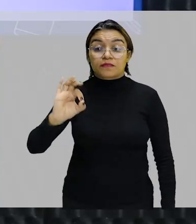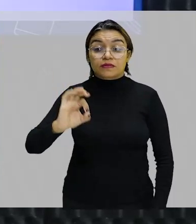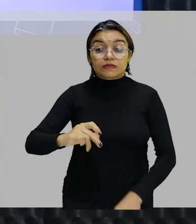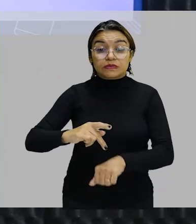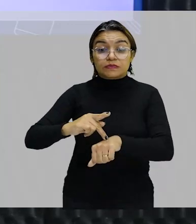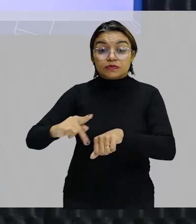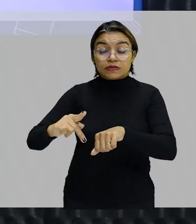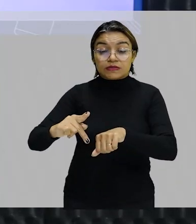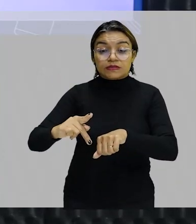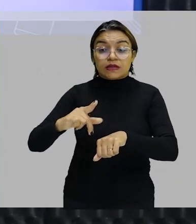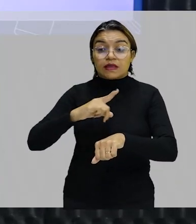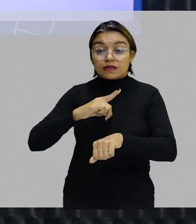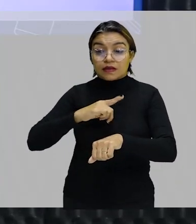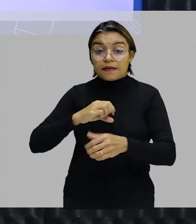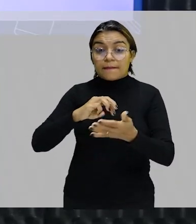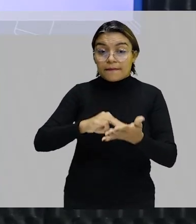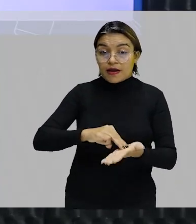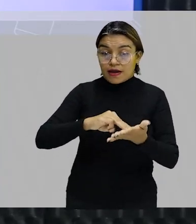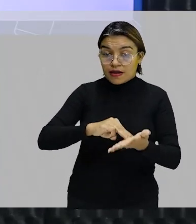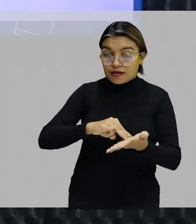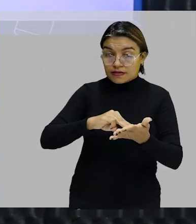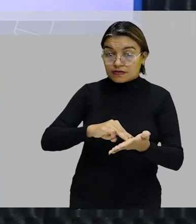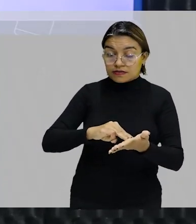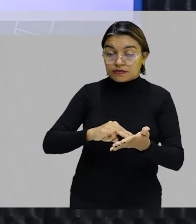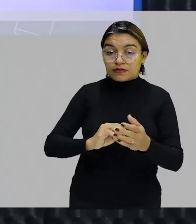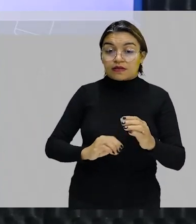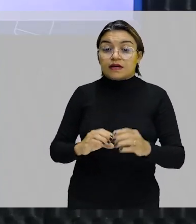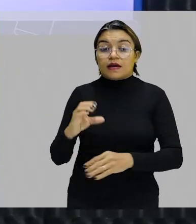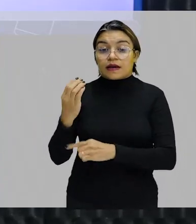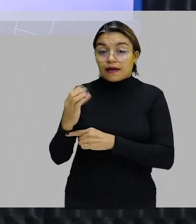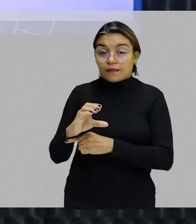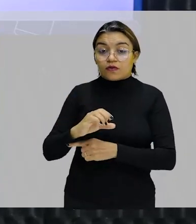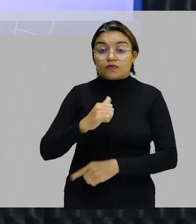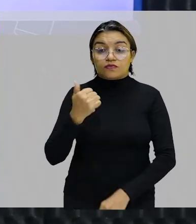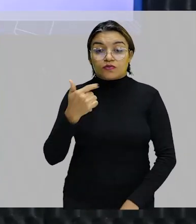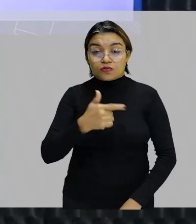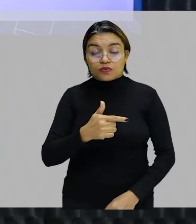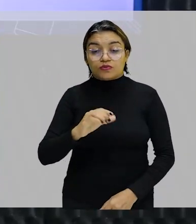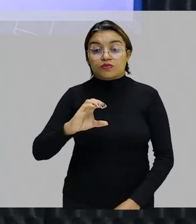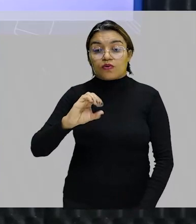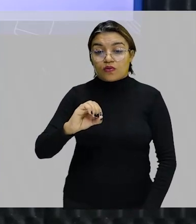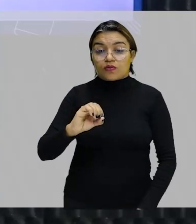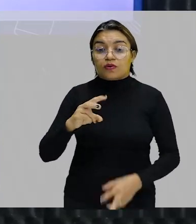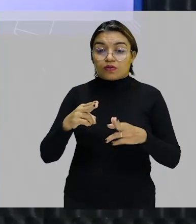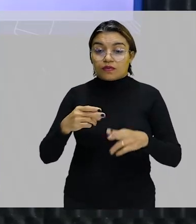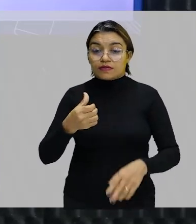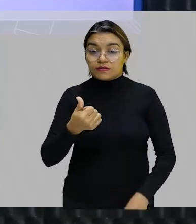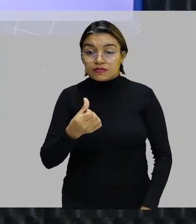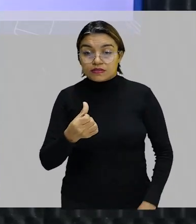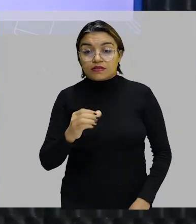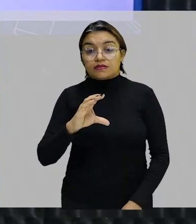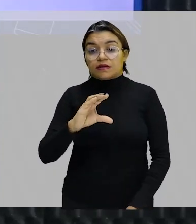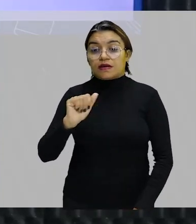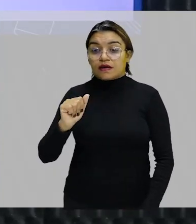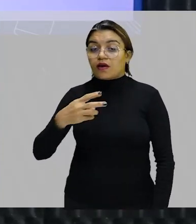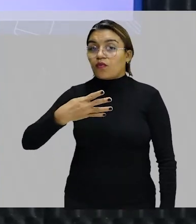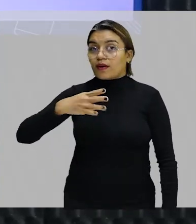pureza. Nós temos aqui as massas atômicas, carbono 12, o oxigênio 16, o cálcio